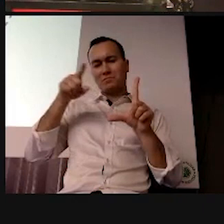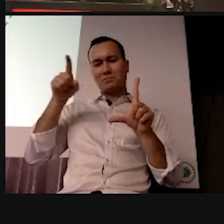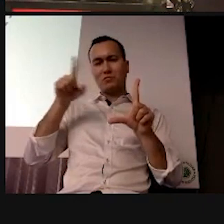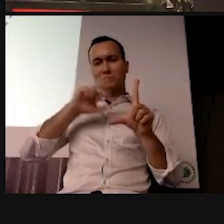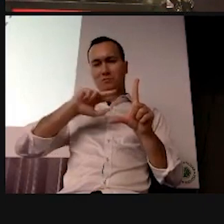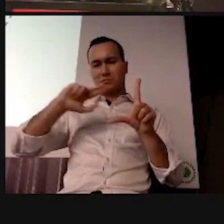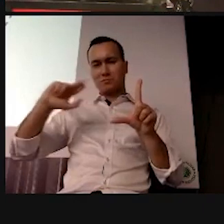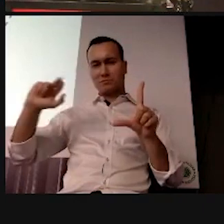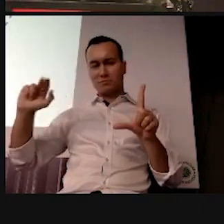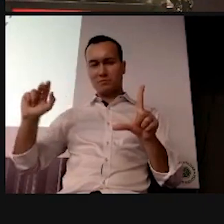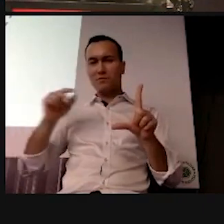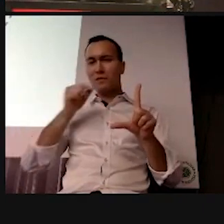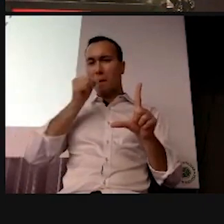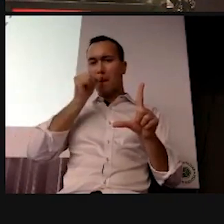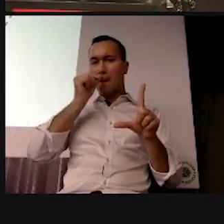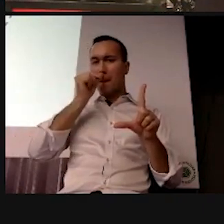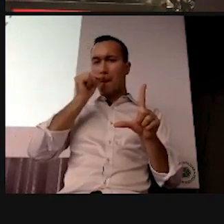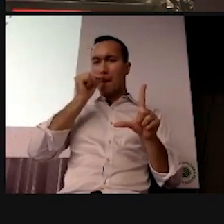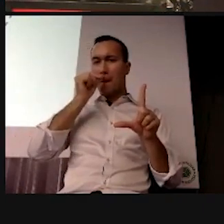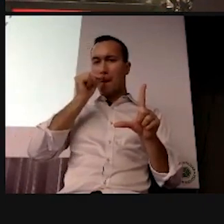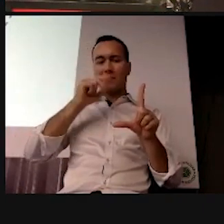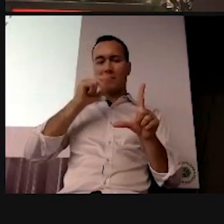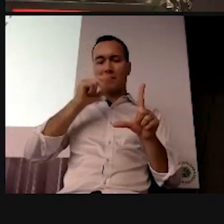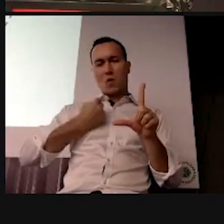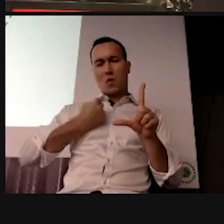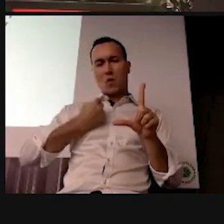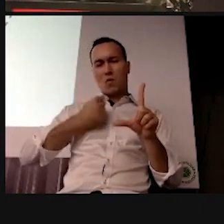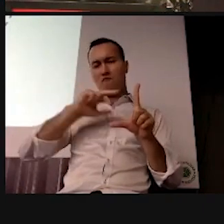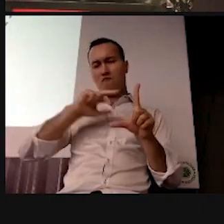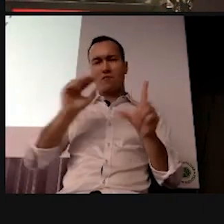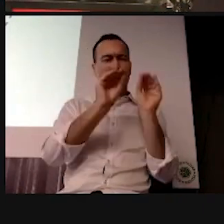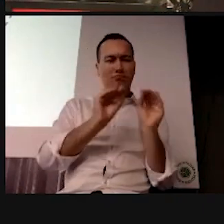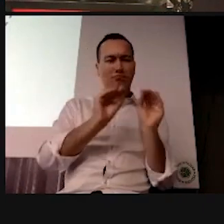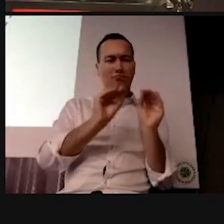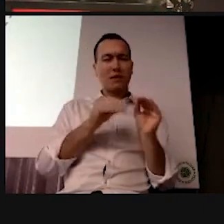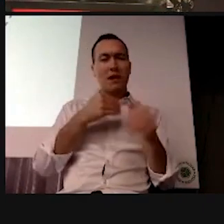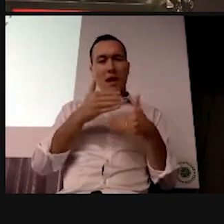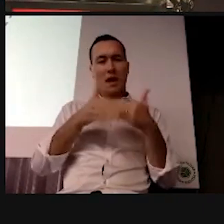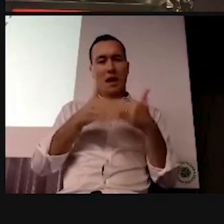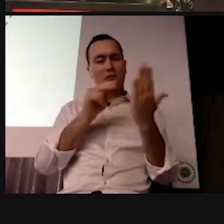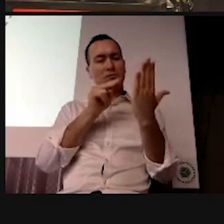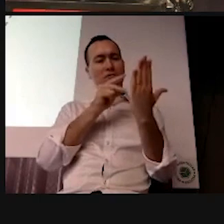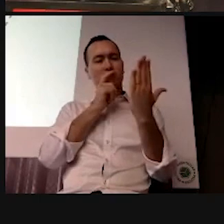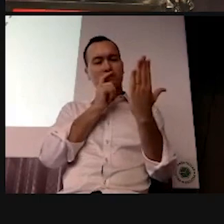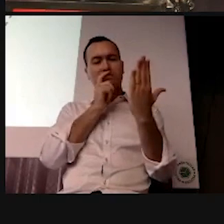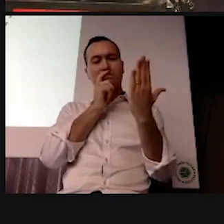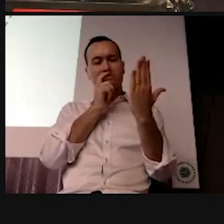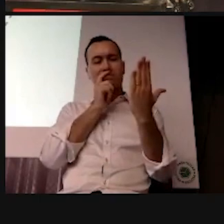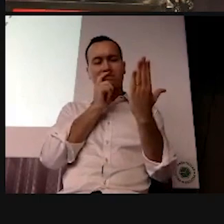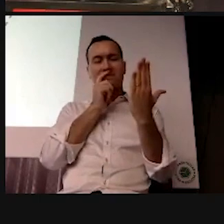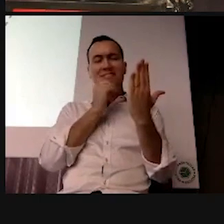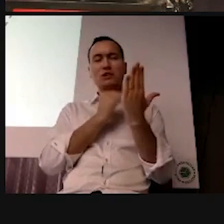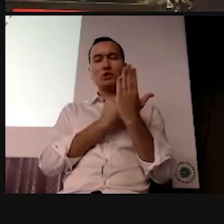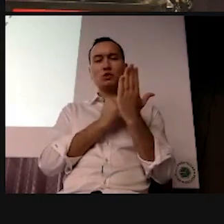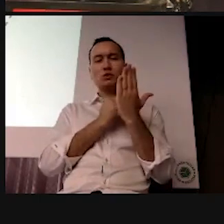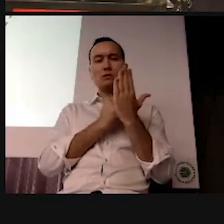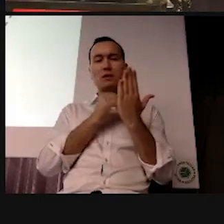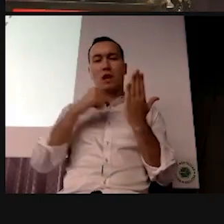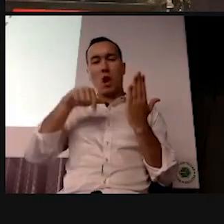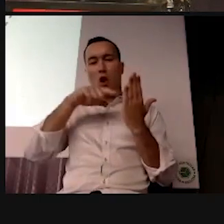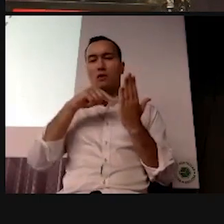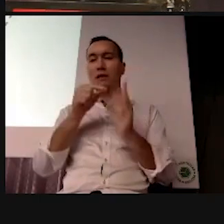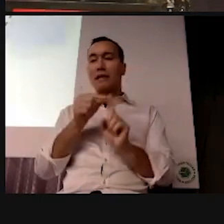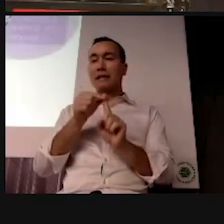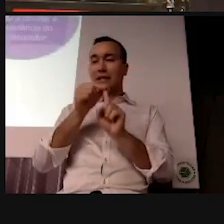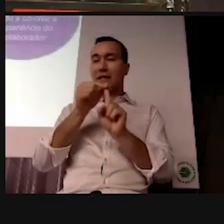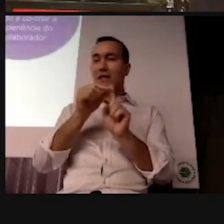E que, mais que isso, consiga orientar as nossas lideranças para tomar decisão também, né? Ser